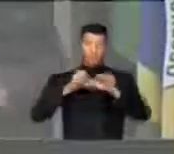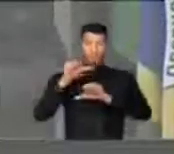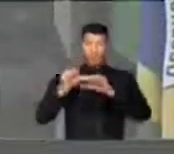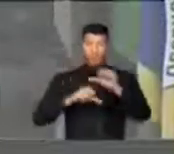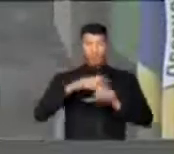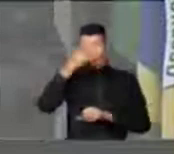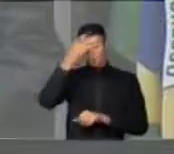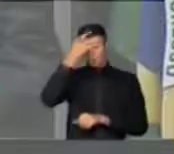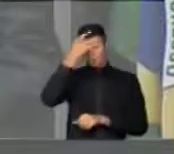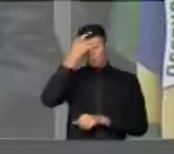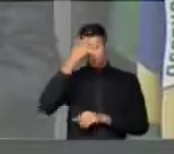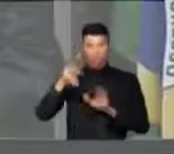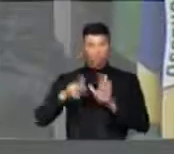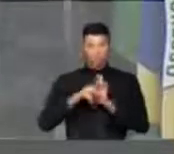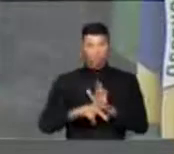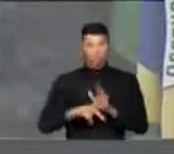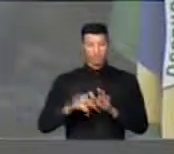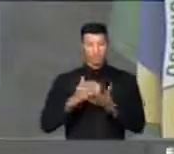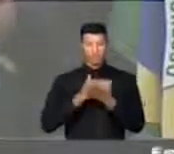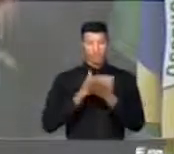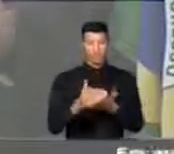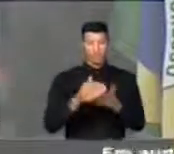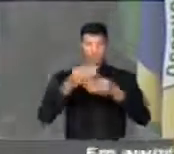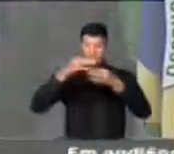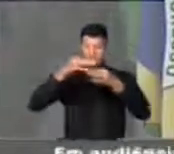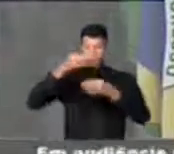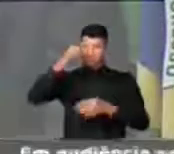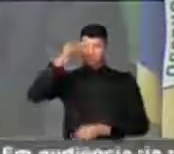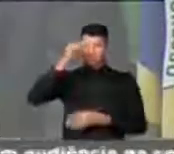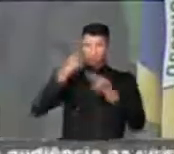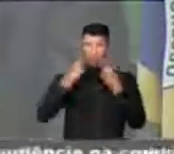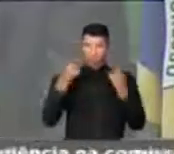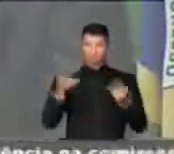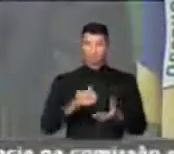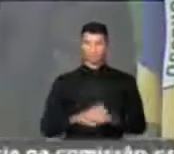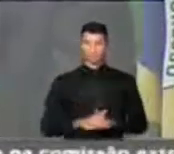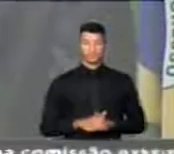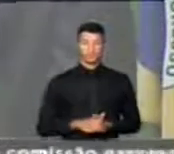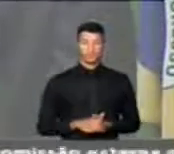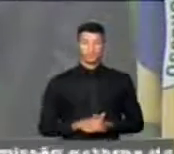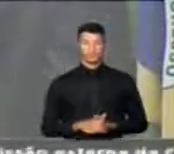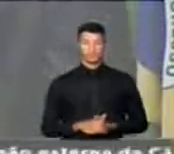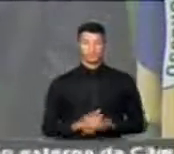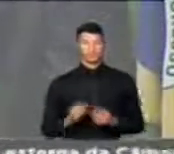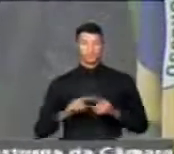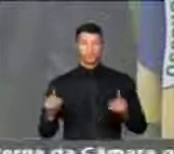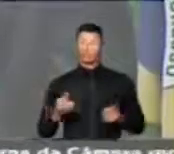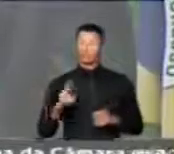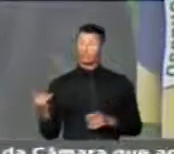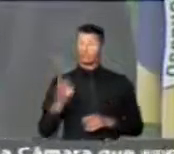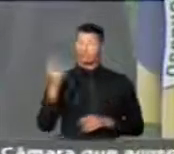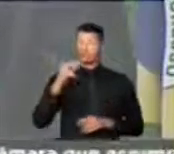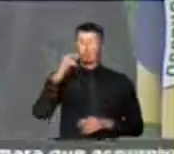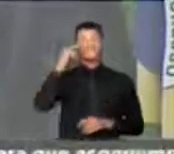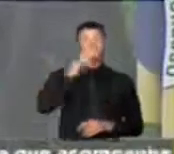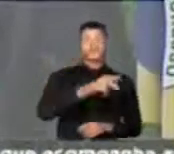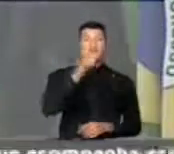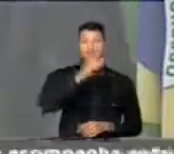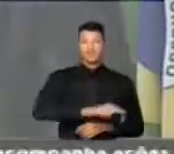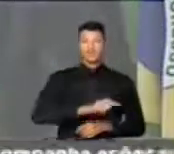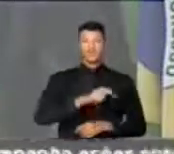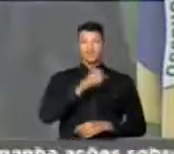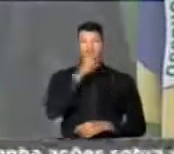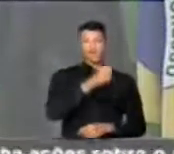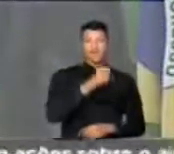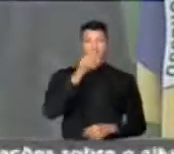raciocínio inicial do meu discurso. Já tomou café? Não. Mas vale a pena ver de novo,